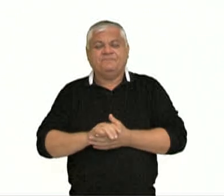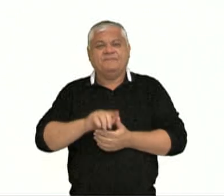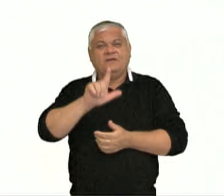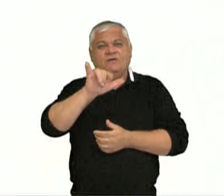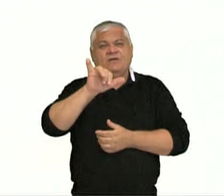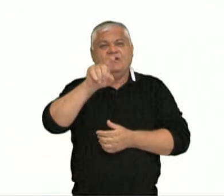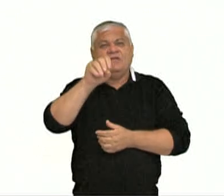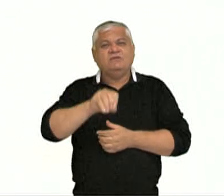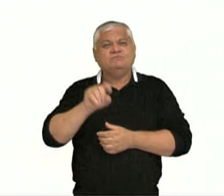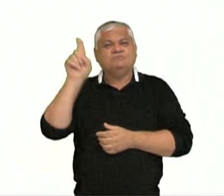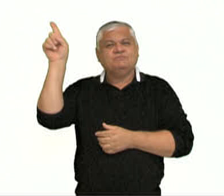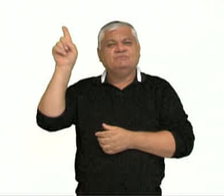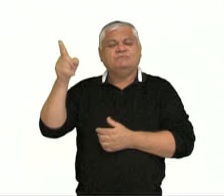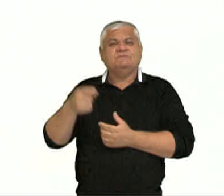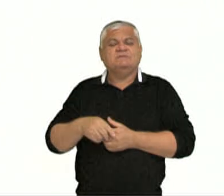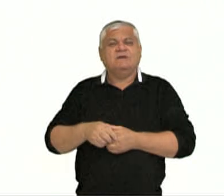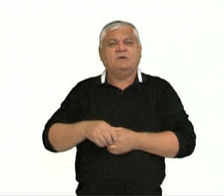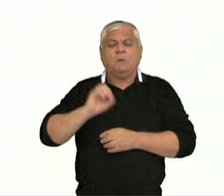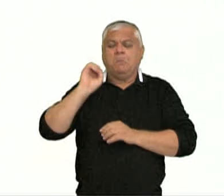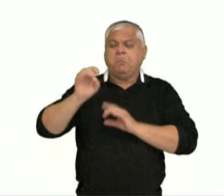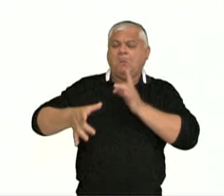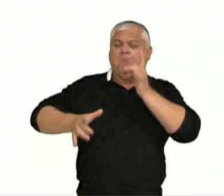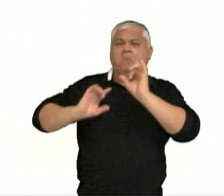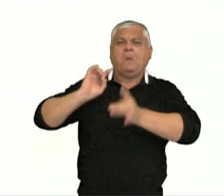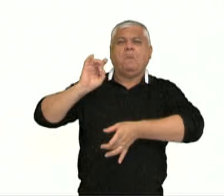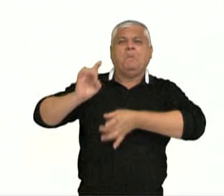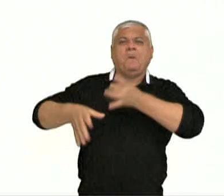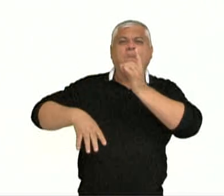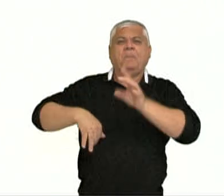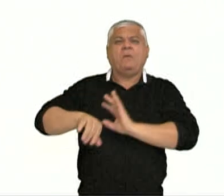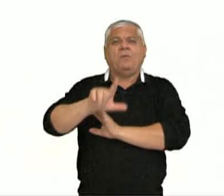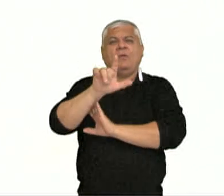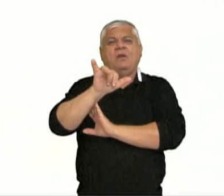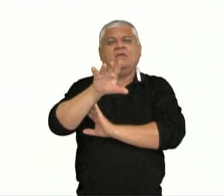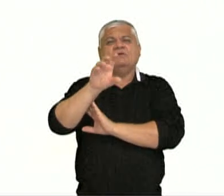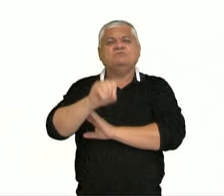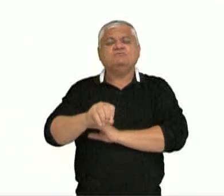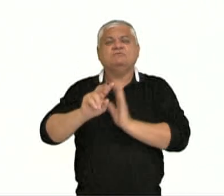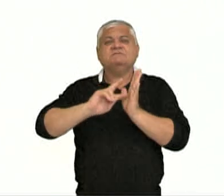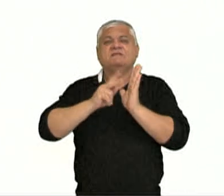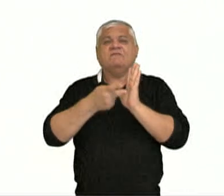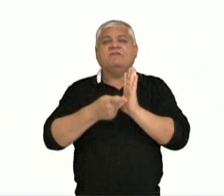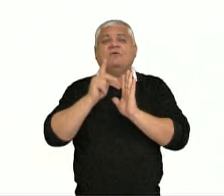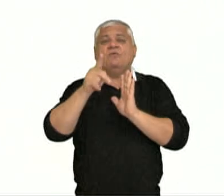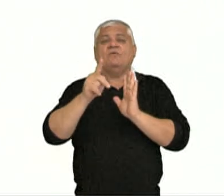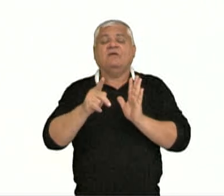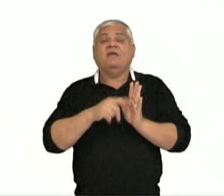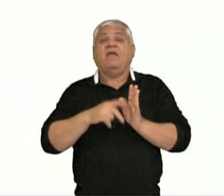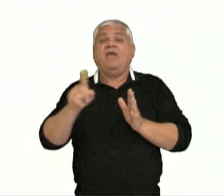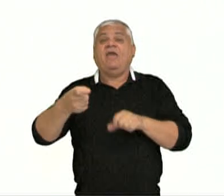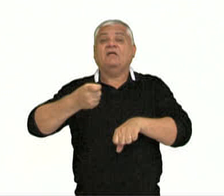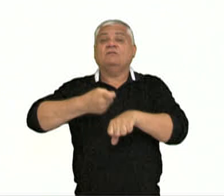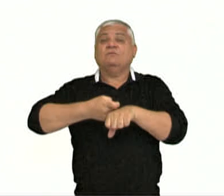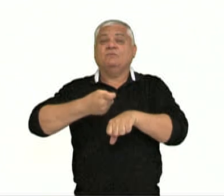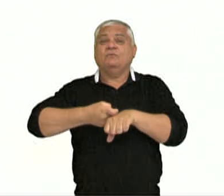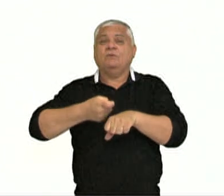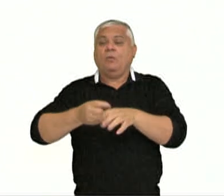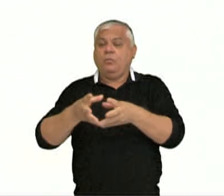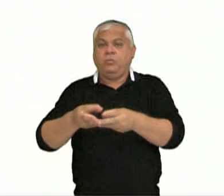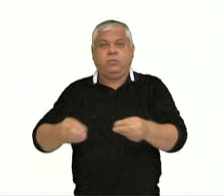lixo, né? O descarte inadequado do lixo. Lixo é sinônimo de resíduos sólidos, aquilo que não